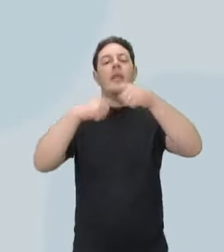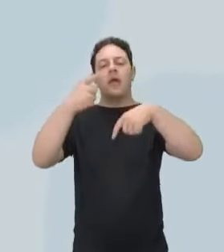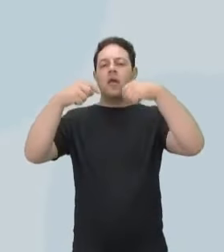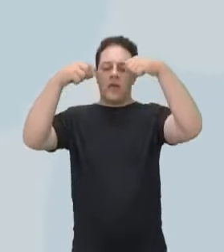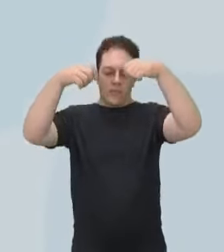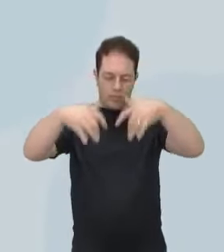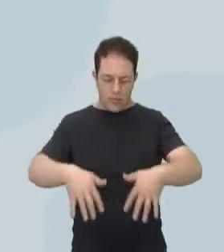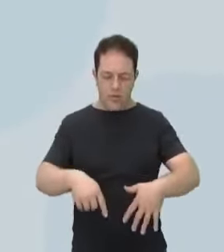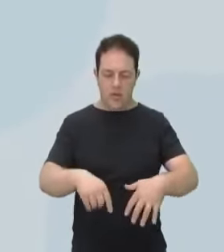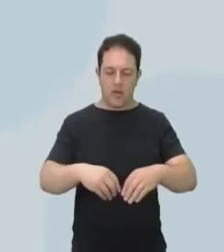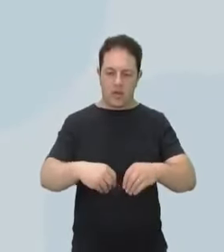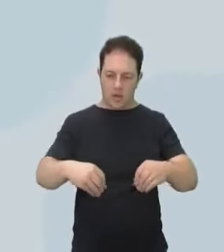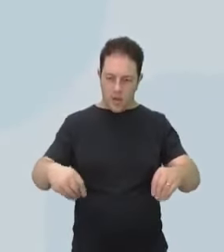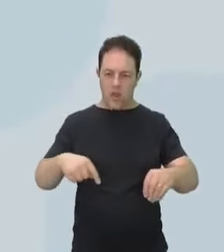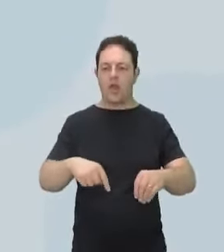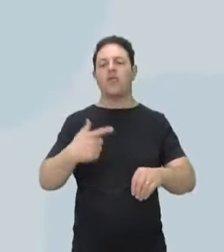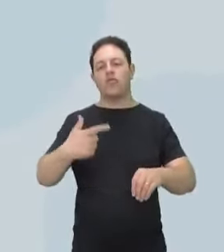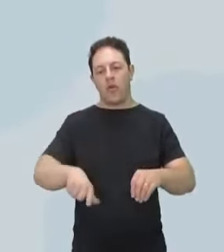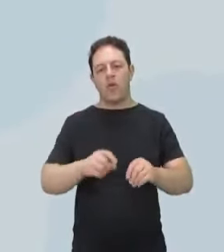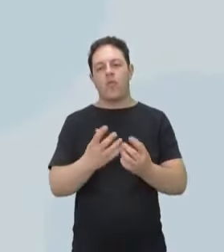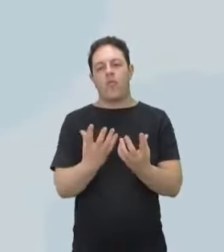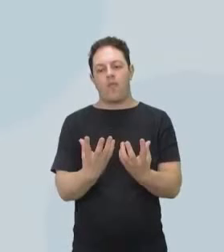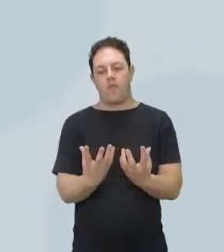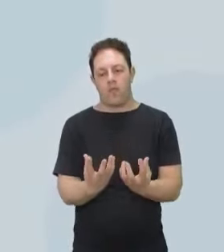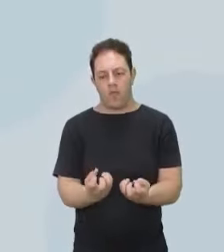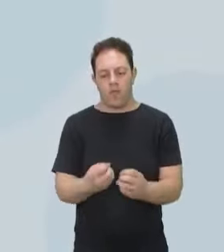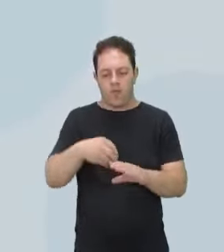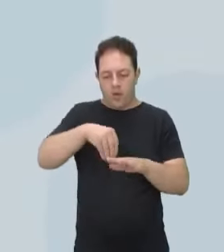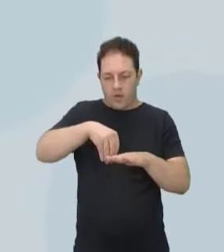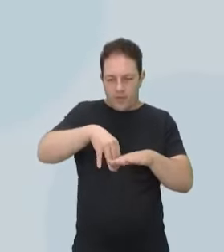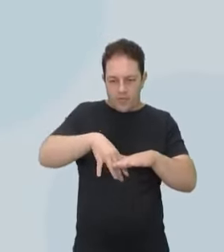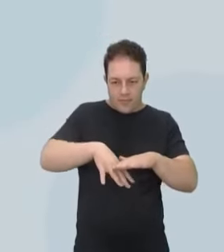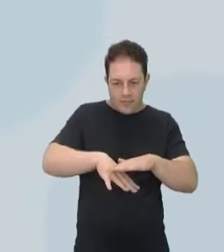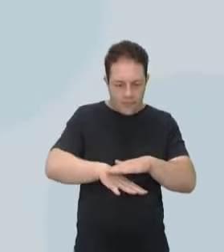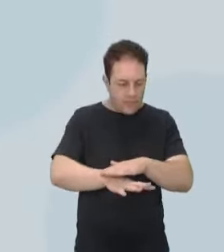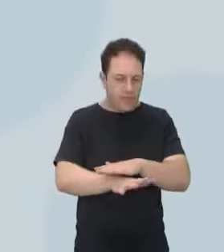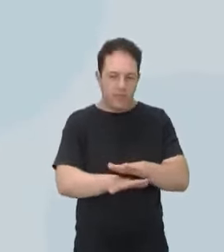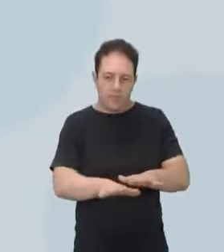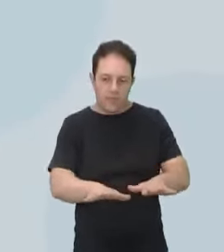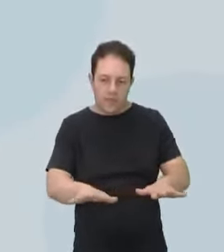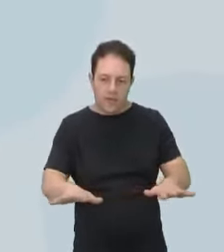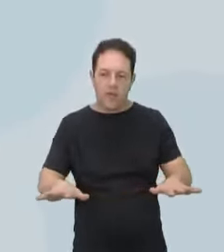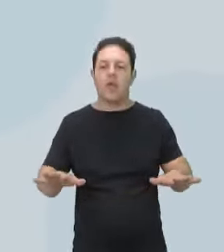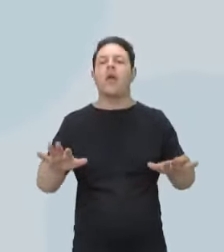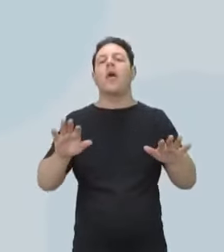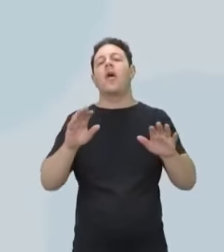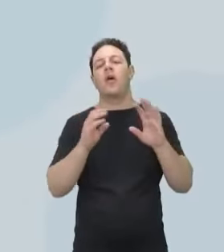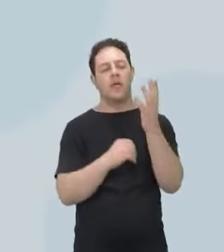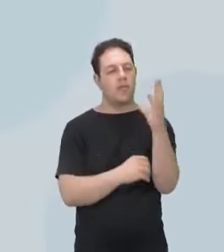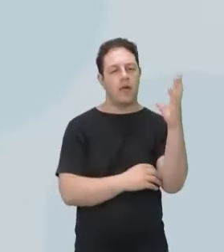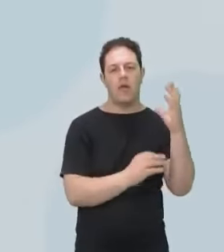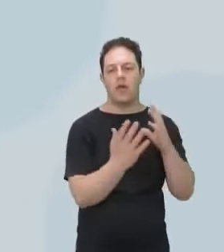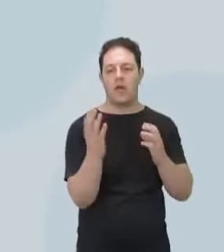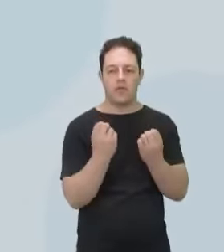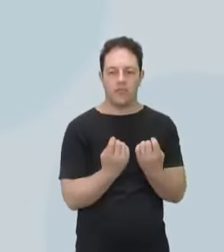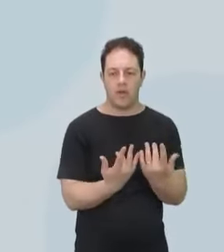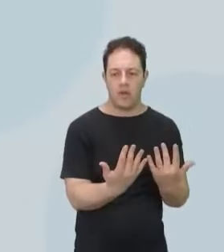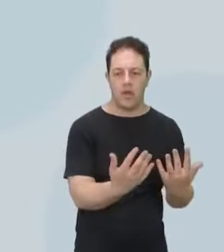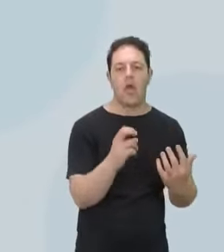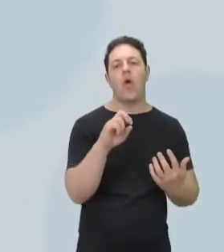cair no solo, e no solo ela pode infiltrar, ela pode ficar retida na própria vegetação, e o que